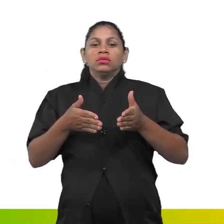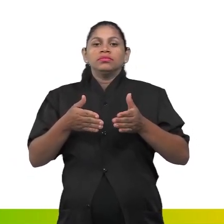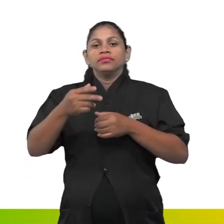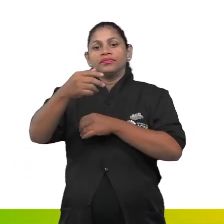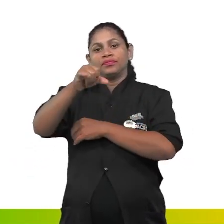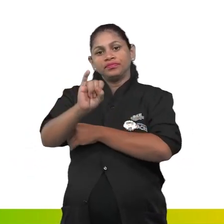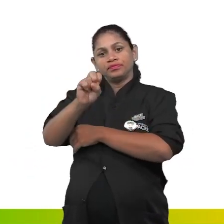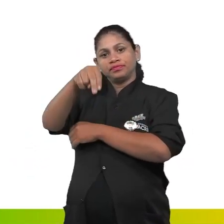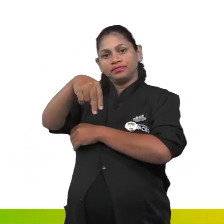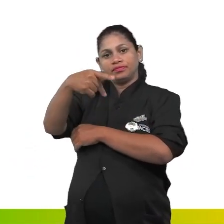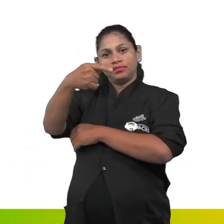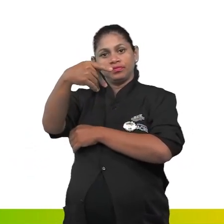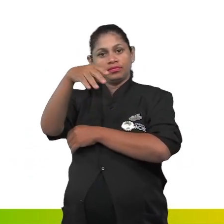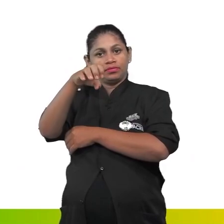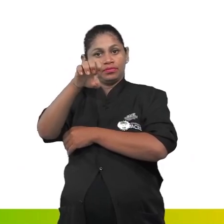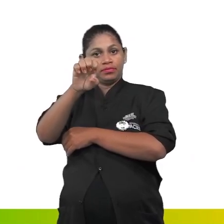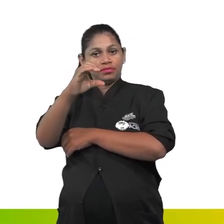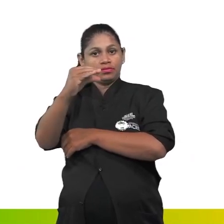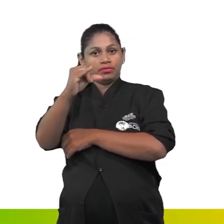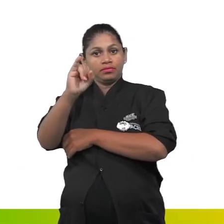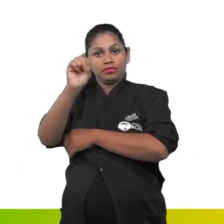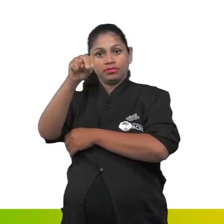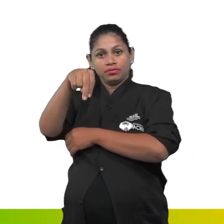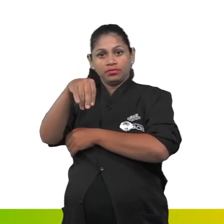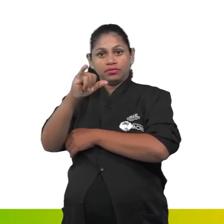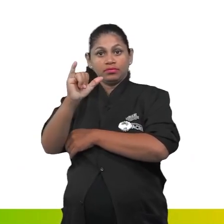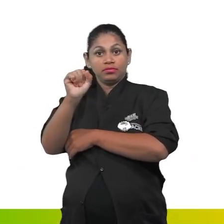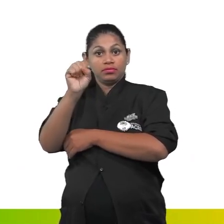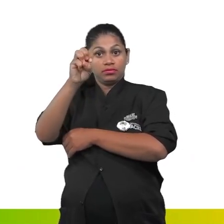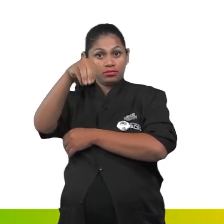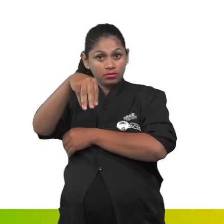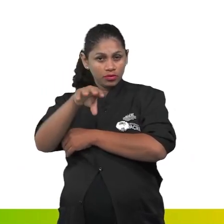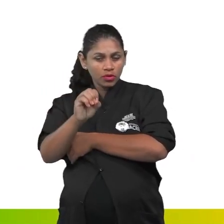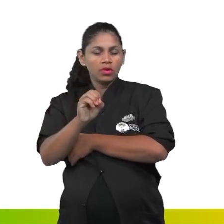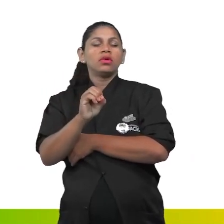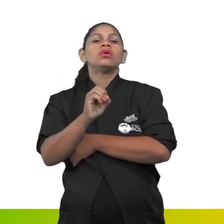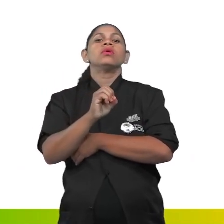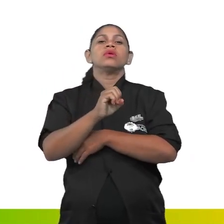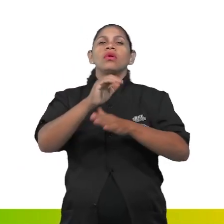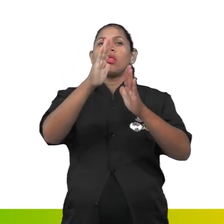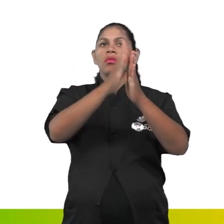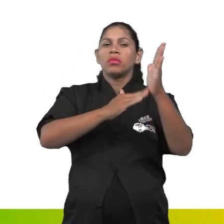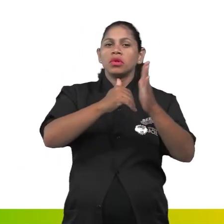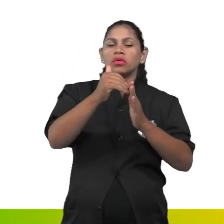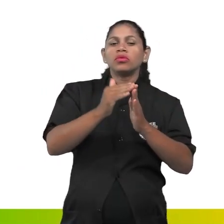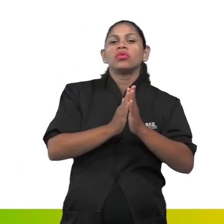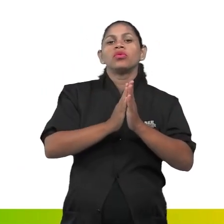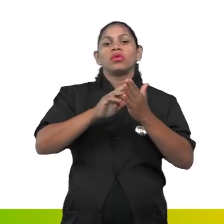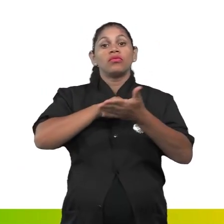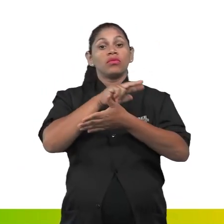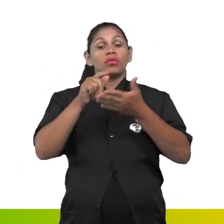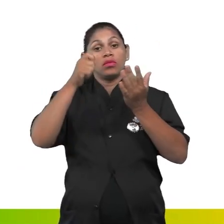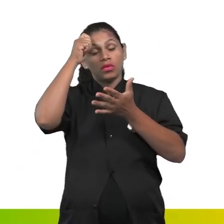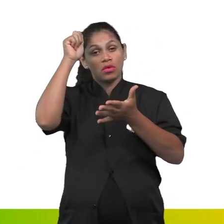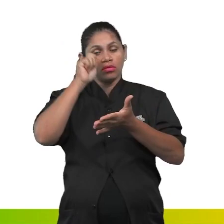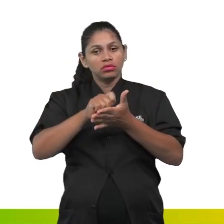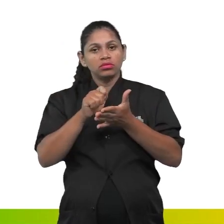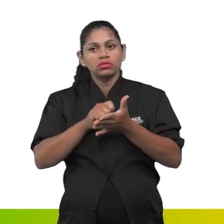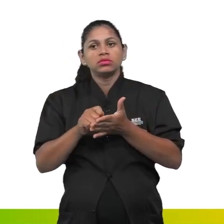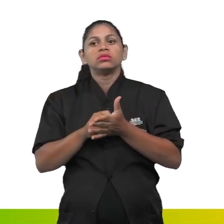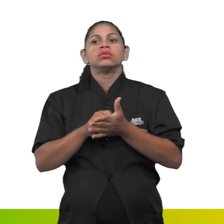né? Obras interessantes aí como de Monet, o Jardim. A gente vê